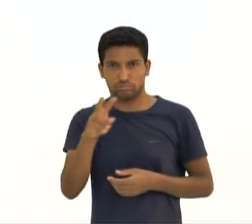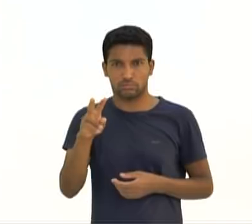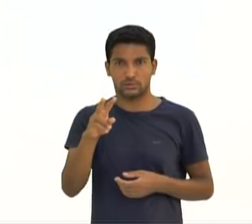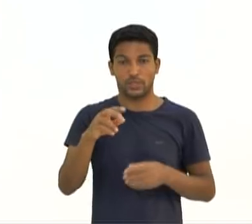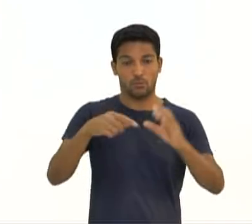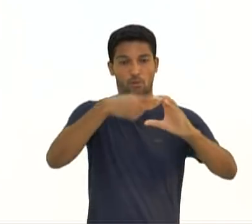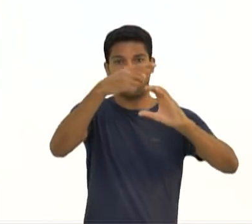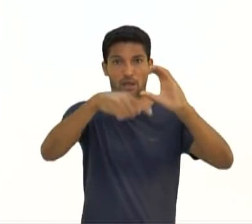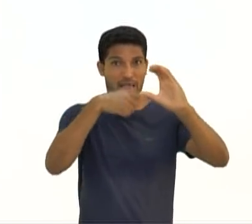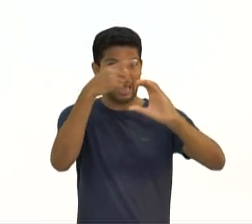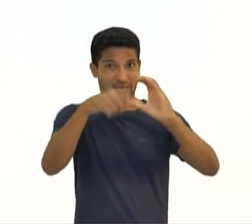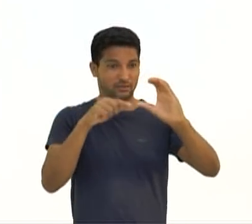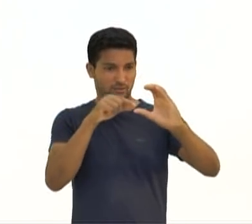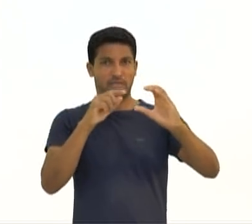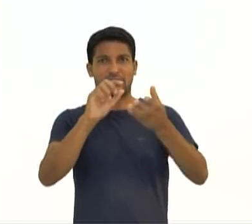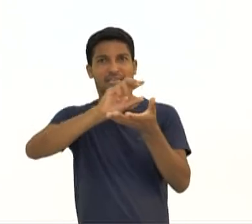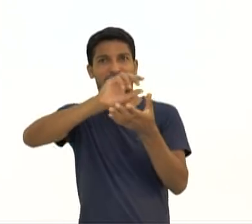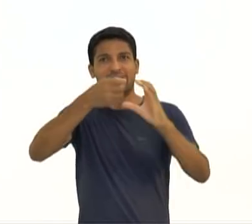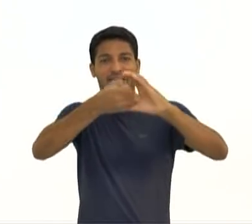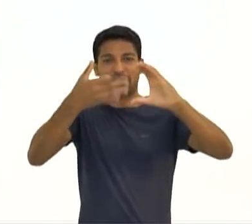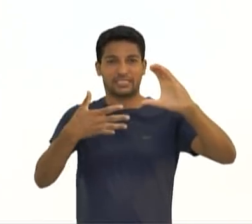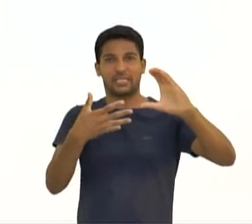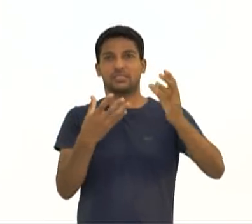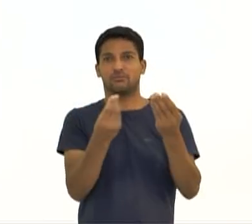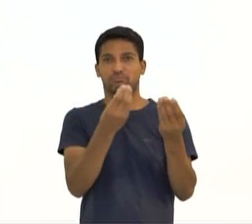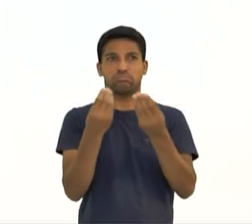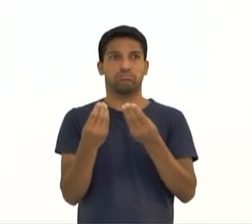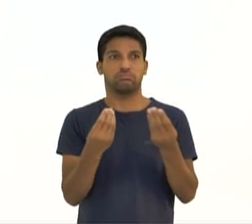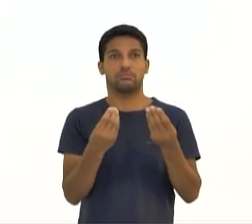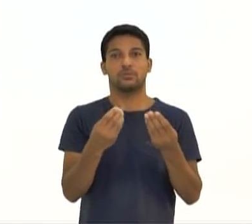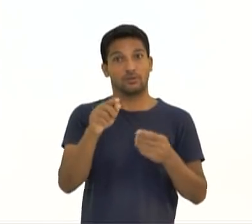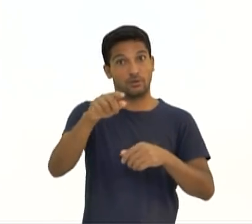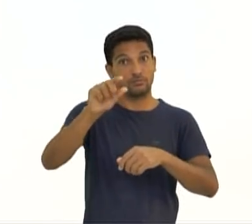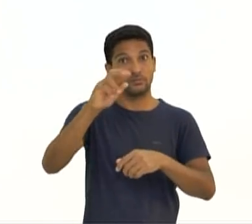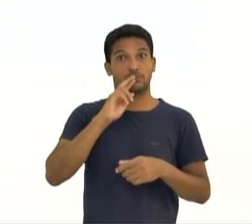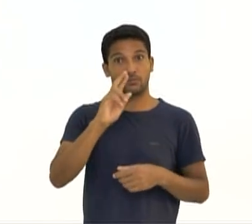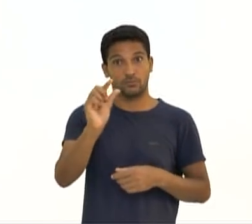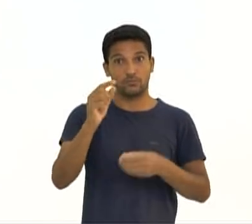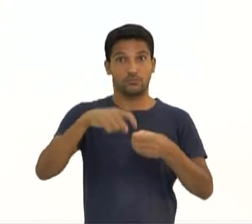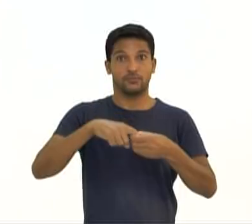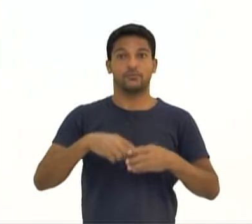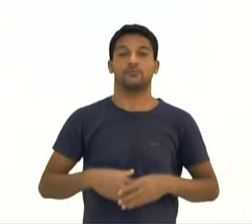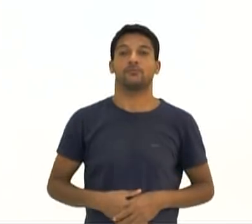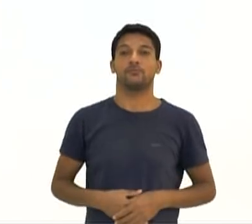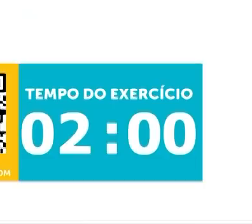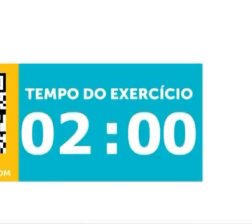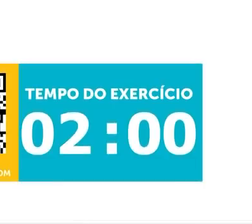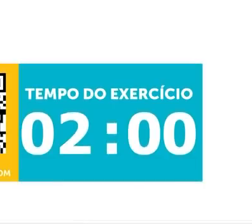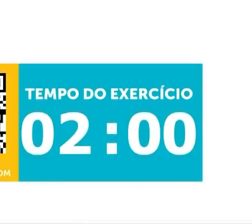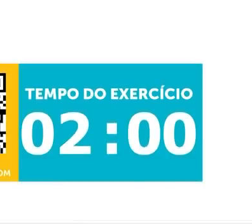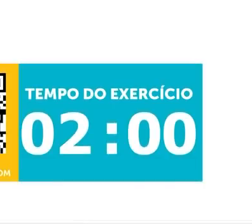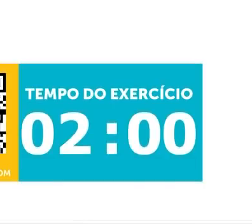carbono? Falei isso durante a aula para vocês, hein? Então, ó, faz aí que eu estou esperando aqui.